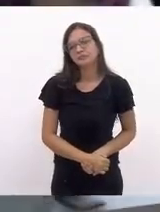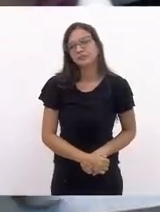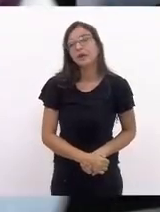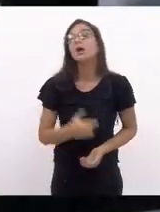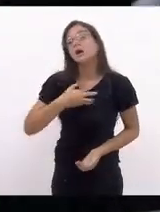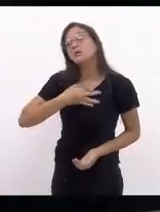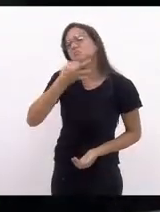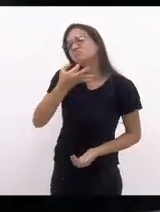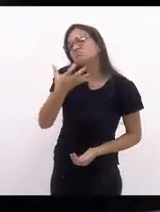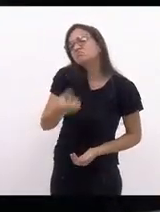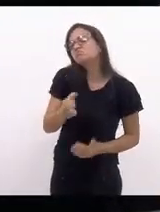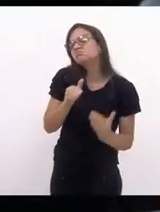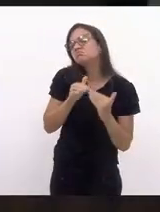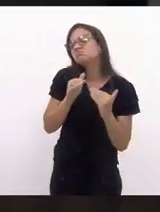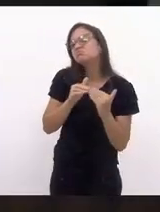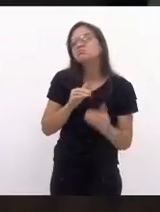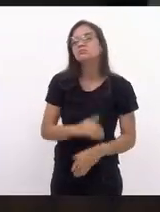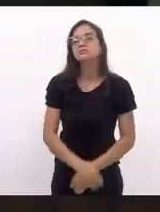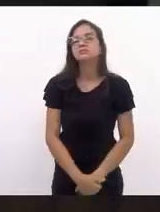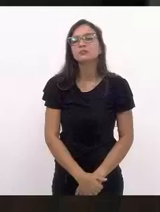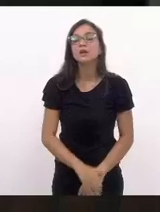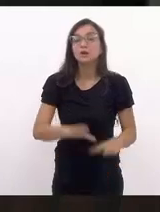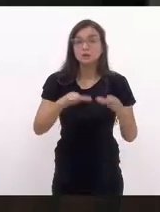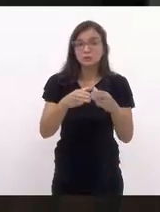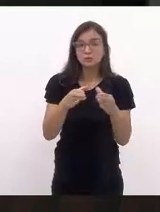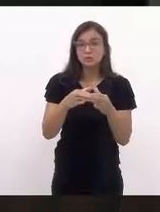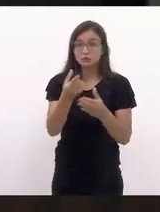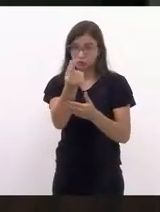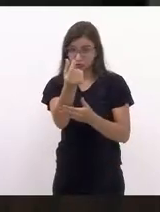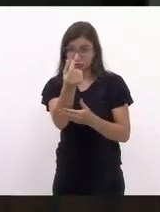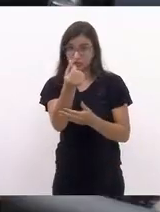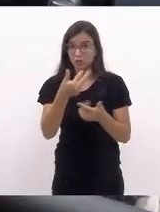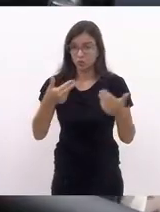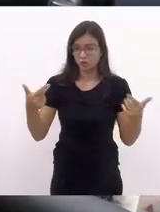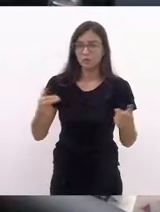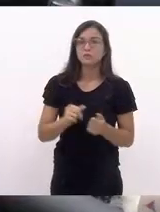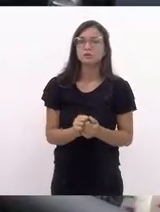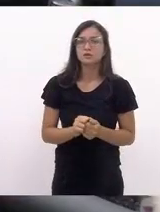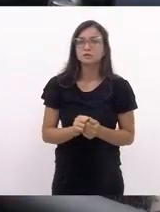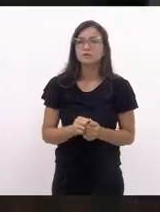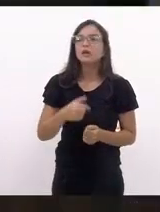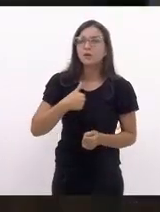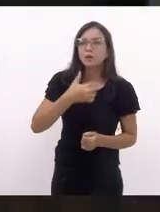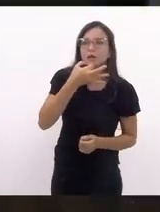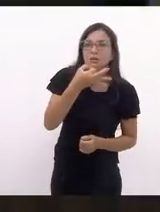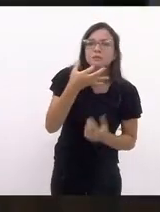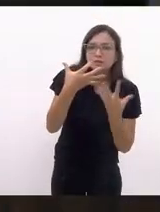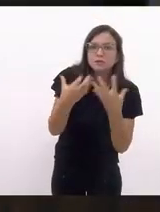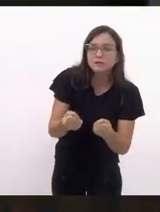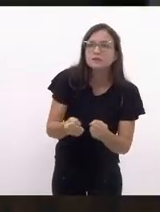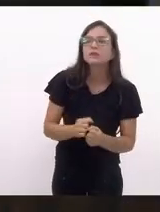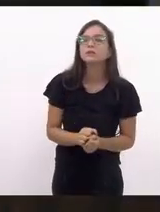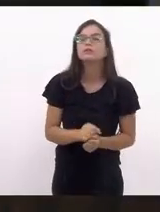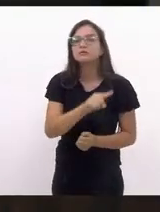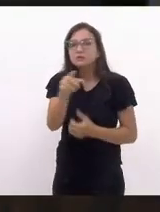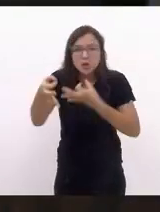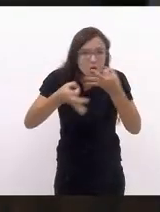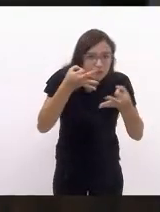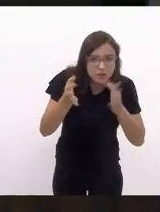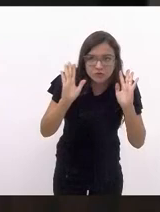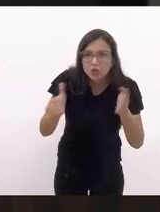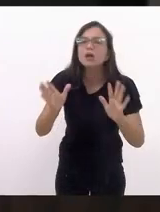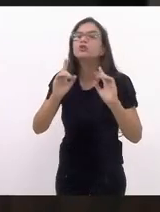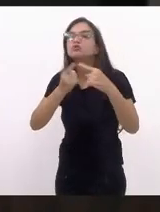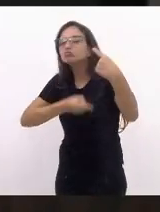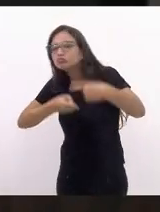o parecer favorável presidente da Comissão de orçamento Deputado Marcus Miller parecia favorável reset pareceres emitidos a gente futsal na